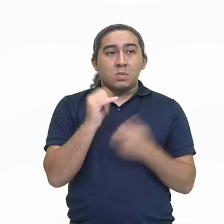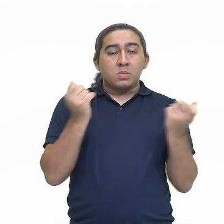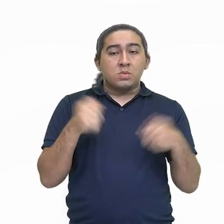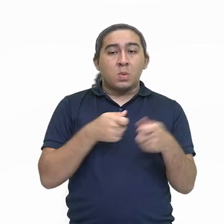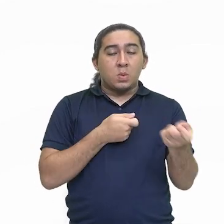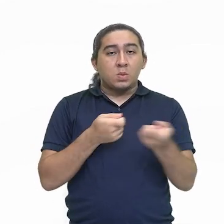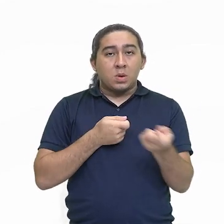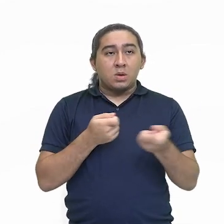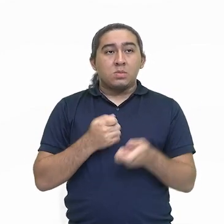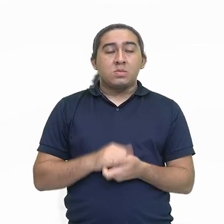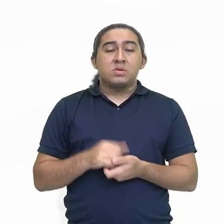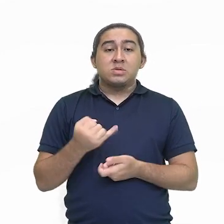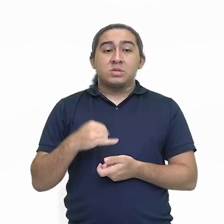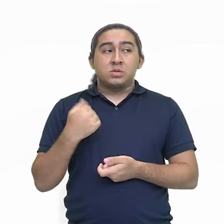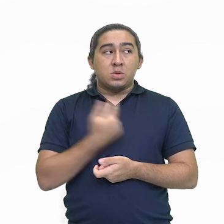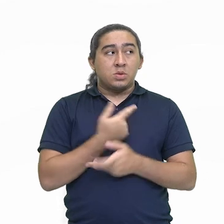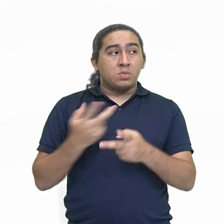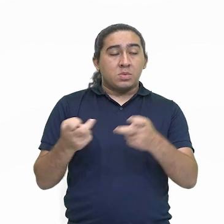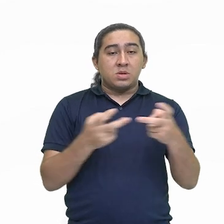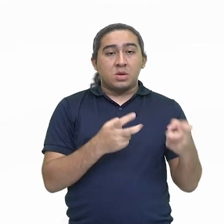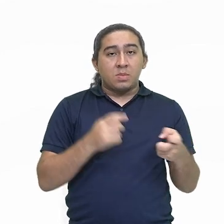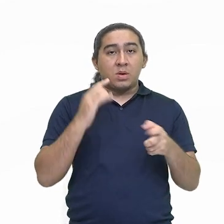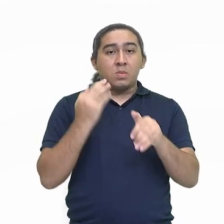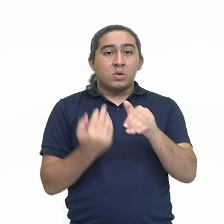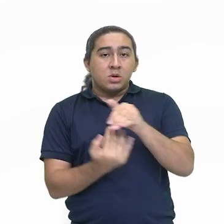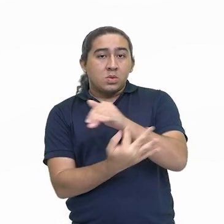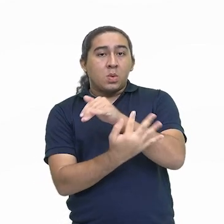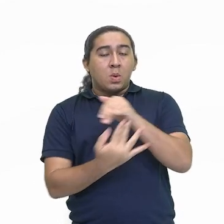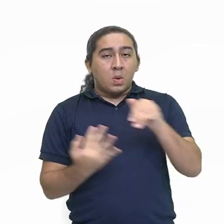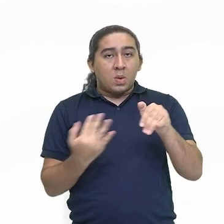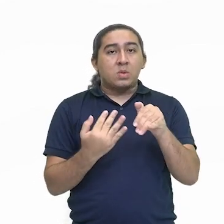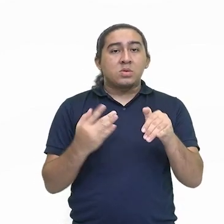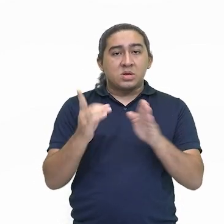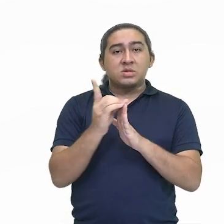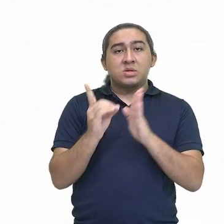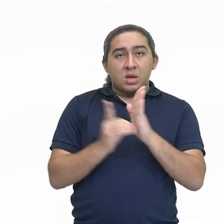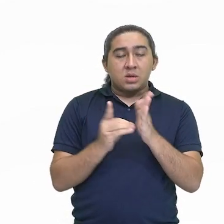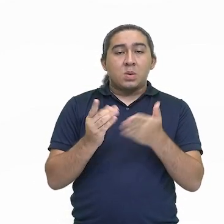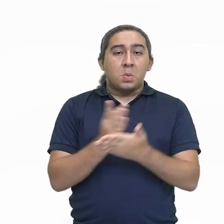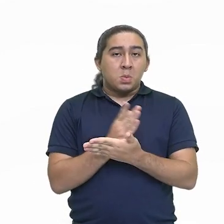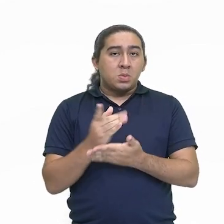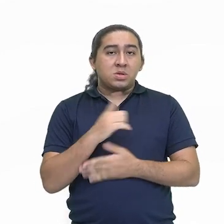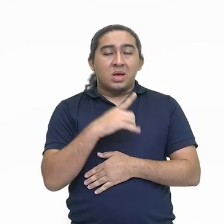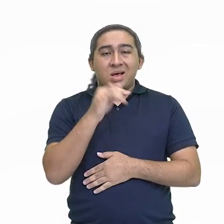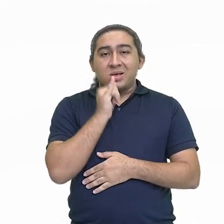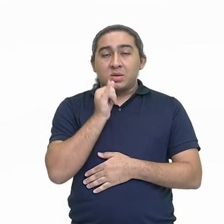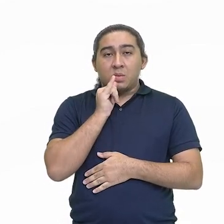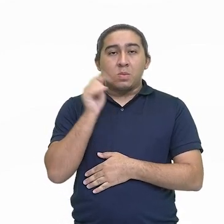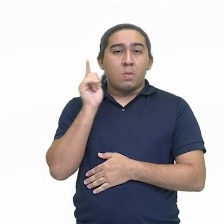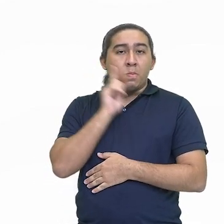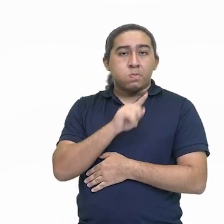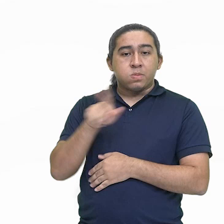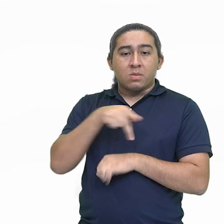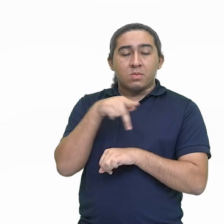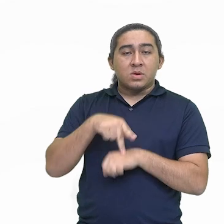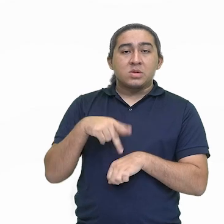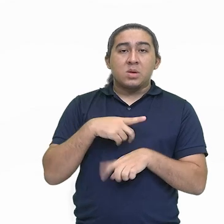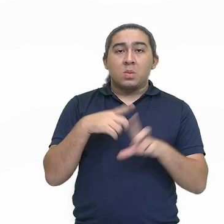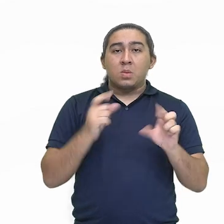migratório que a gente viu aí ao longo das décadas, em algumas décadas, por exemplo, os Estados Unidos, eles acabavam ali